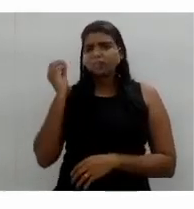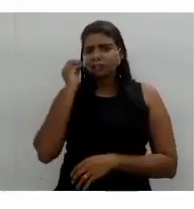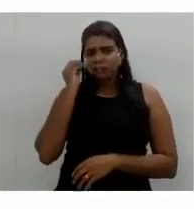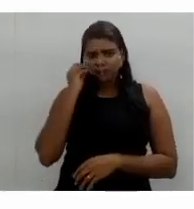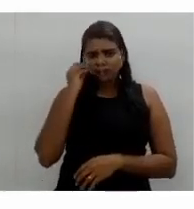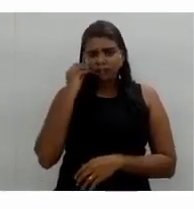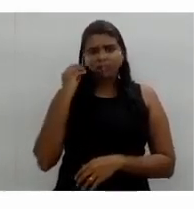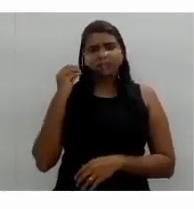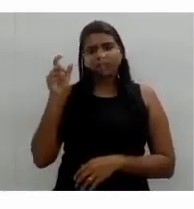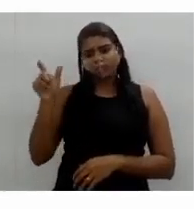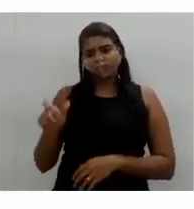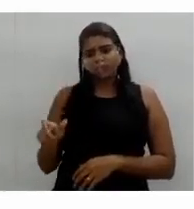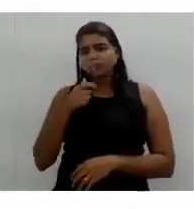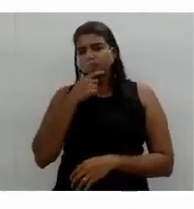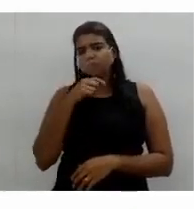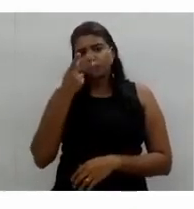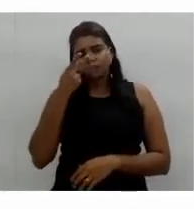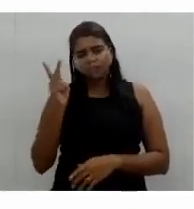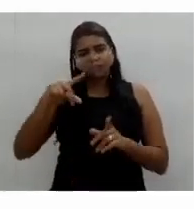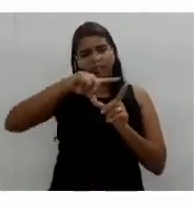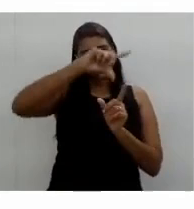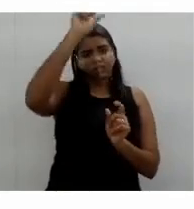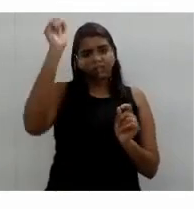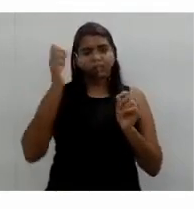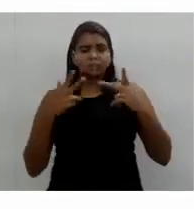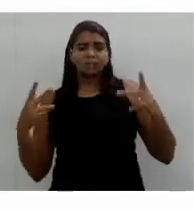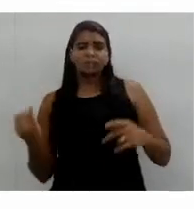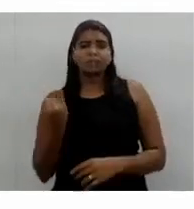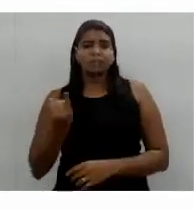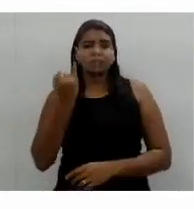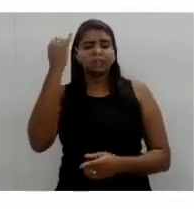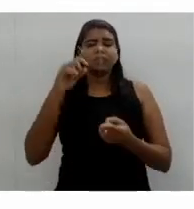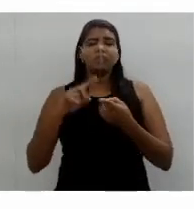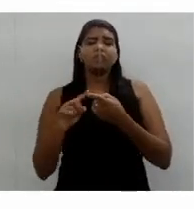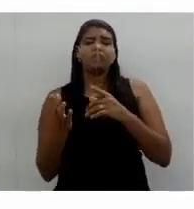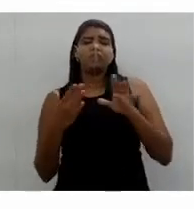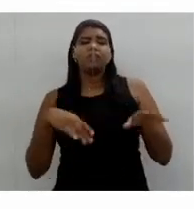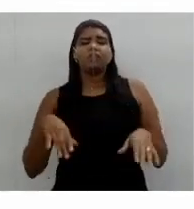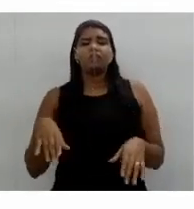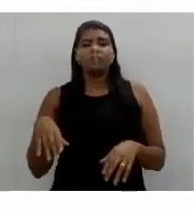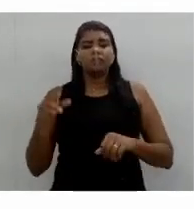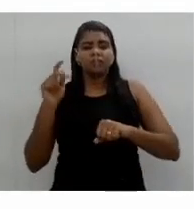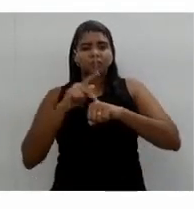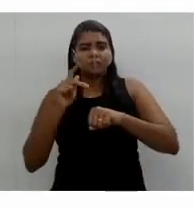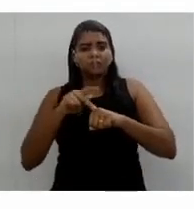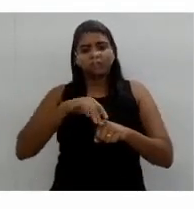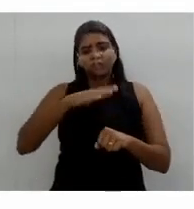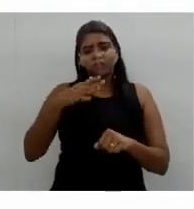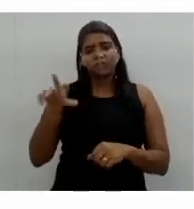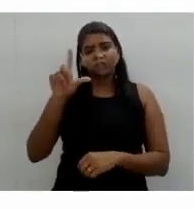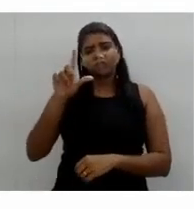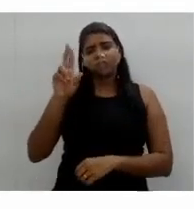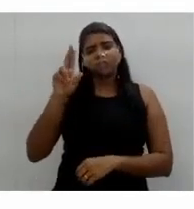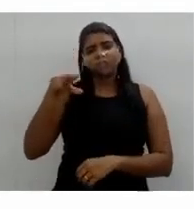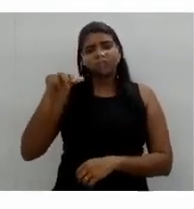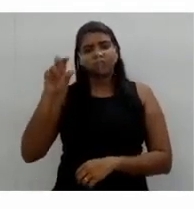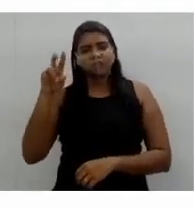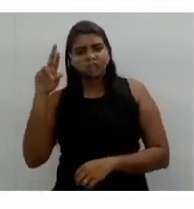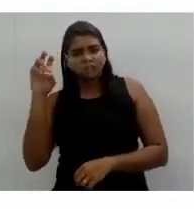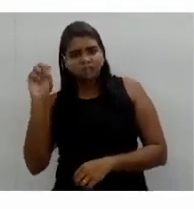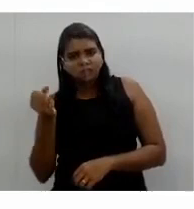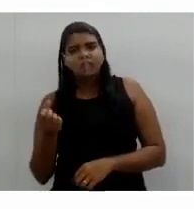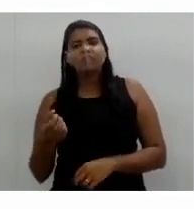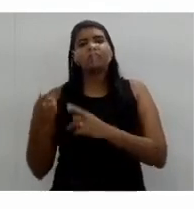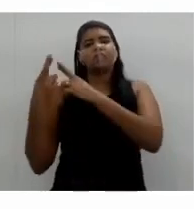à Lua, né? Outra coisa também muito importante foram as rochas lunares que foram trazidas